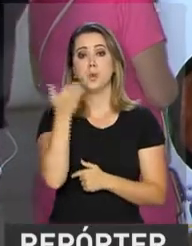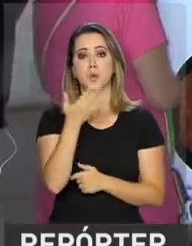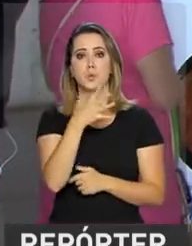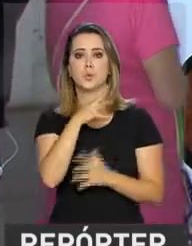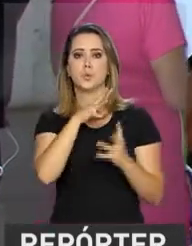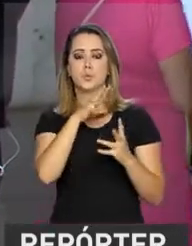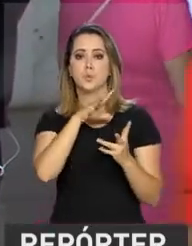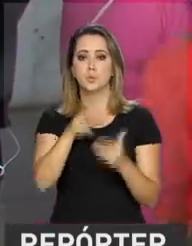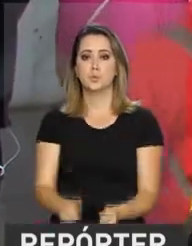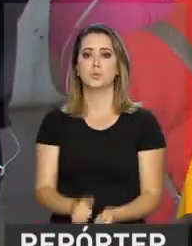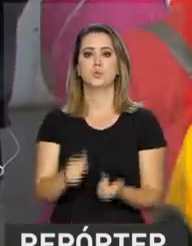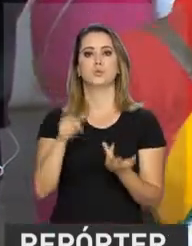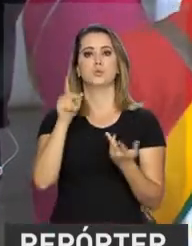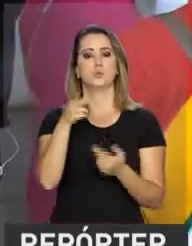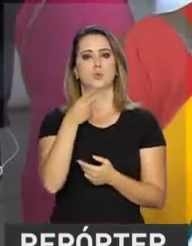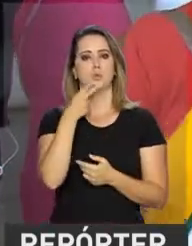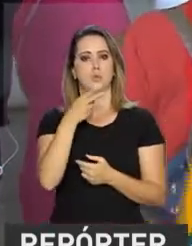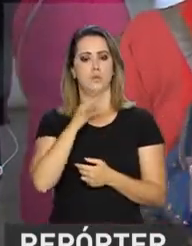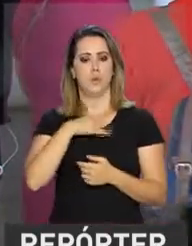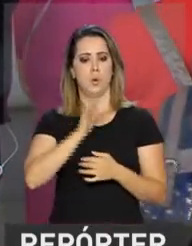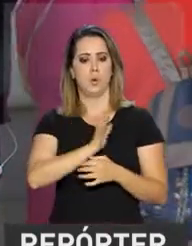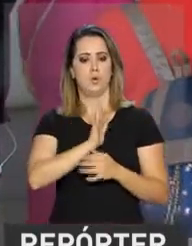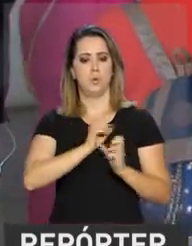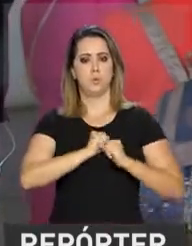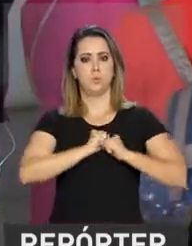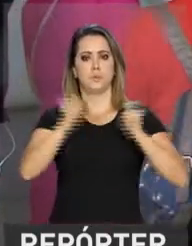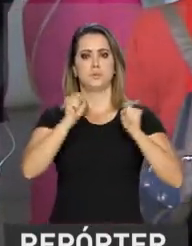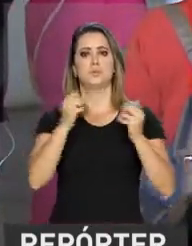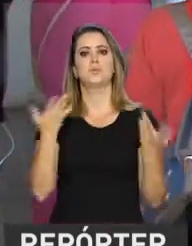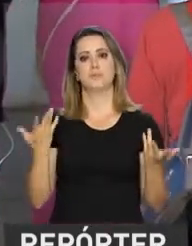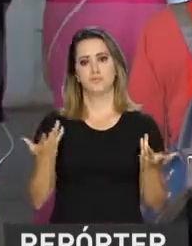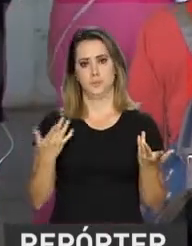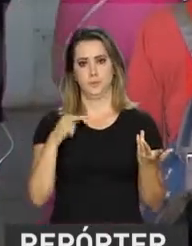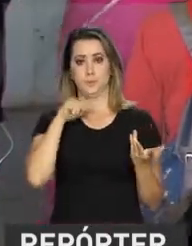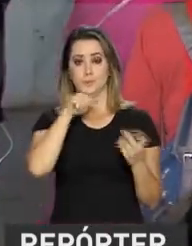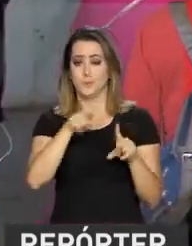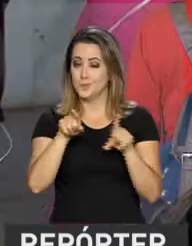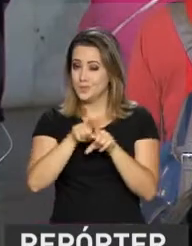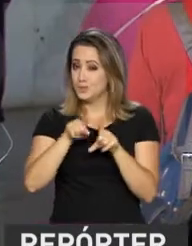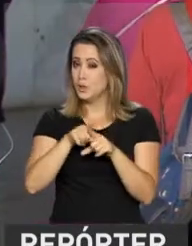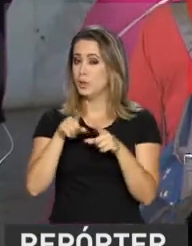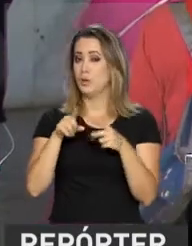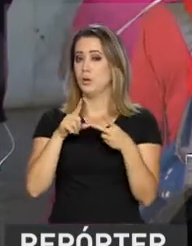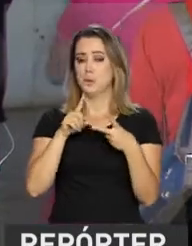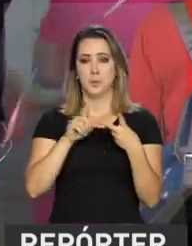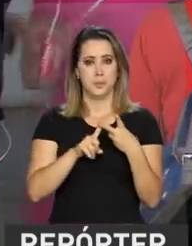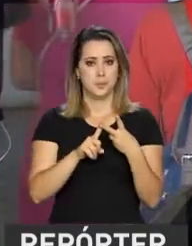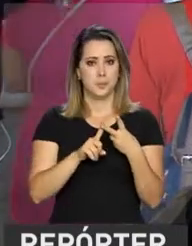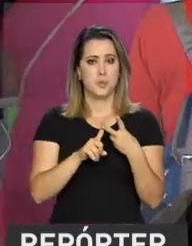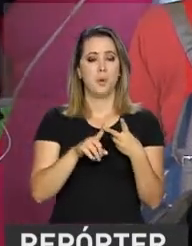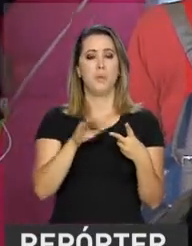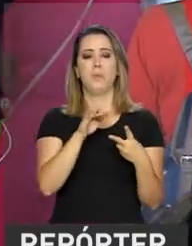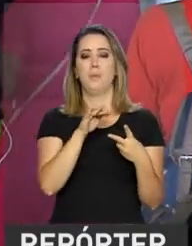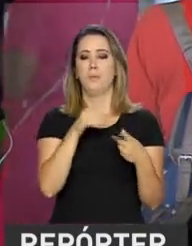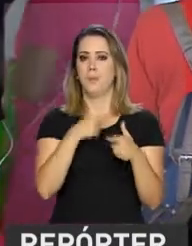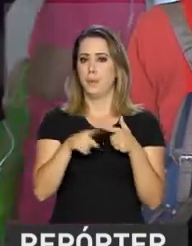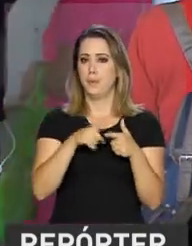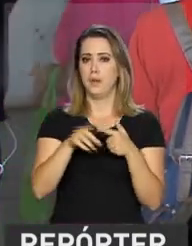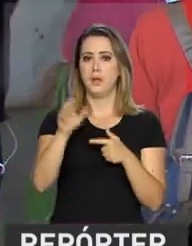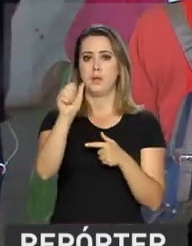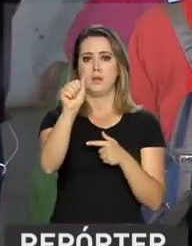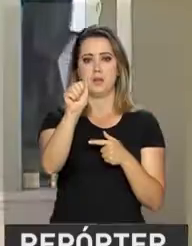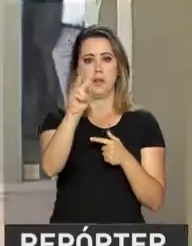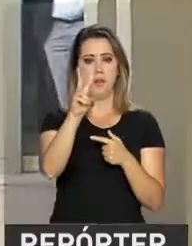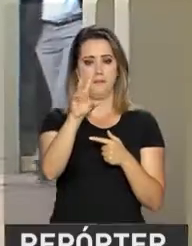causada pelo cigarro é o infarto agudo do miocárdio, é o acidente vascular cerebral, que é o